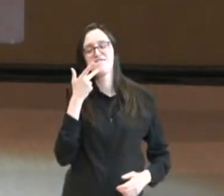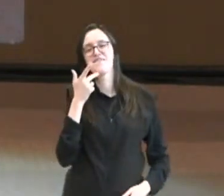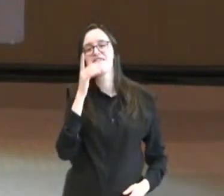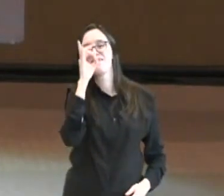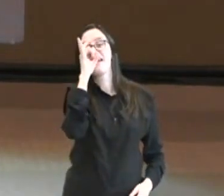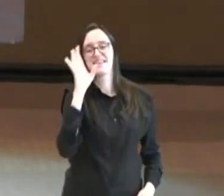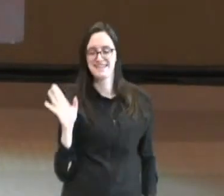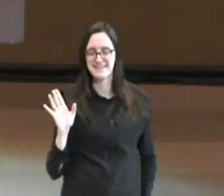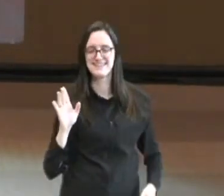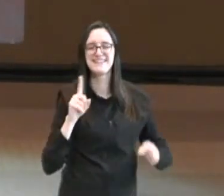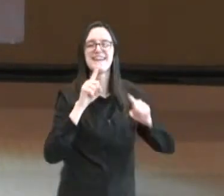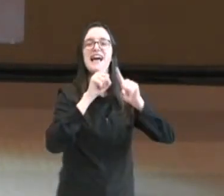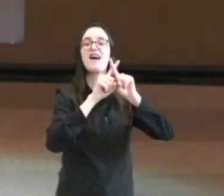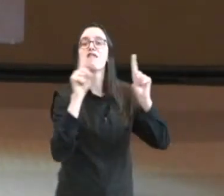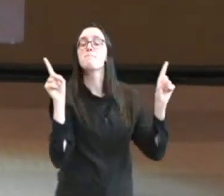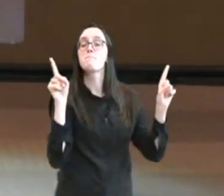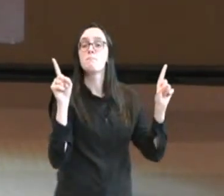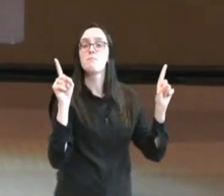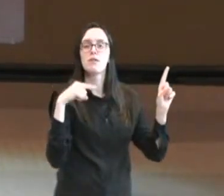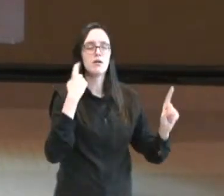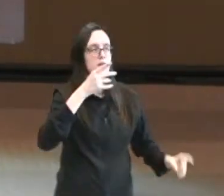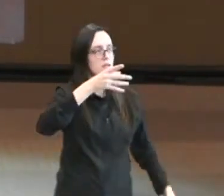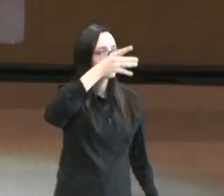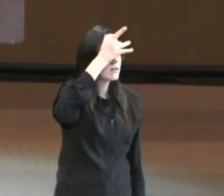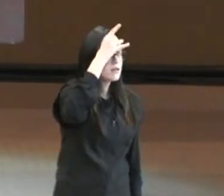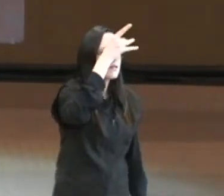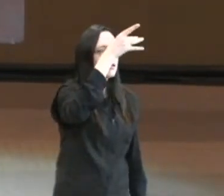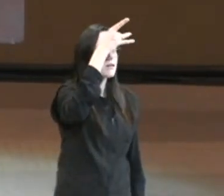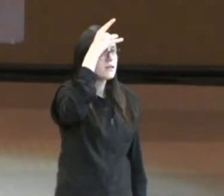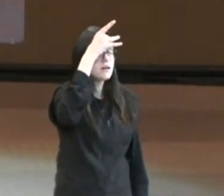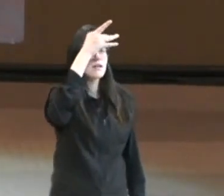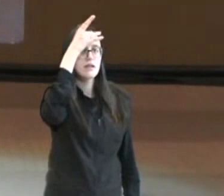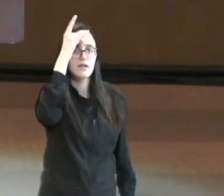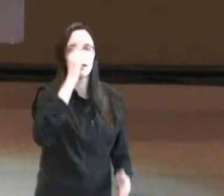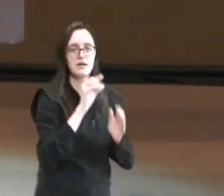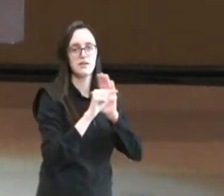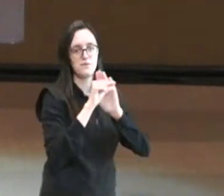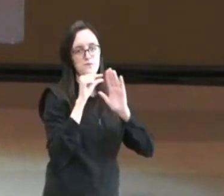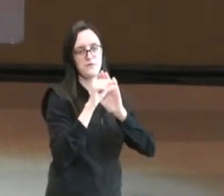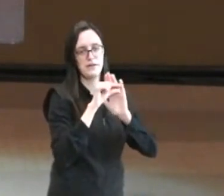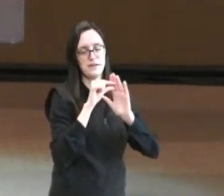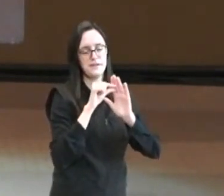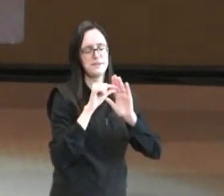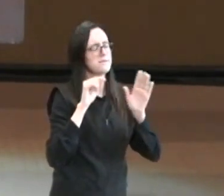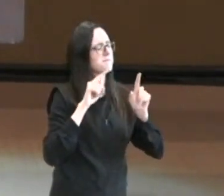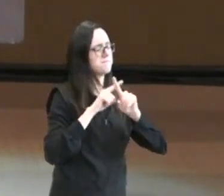a gente ia aprendendo, decorando os versículos, e sobretudo, irmãos,